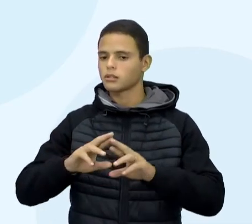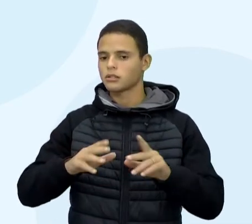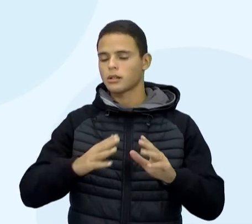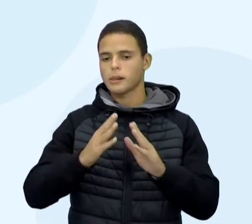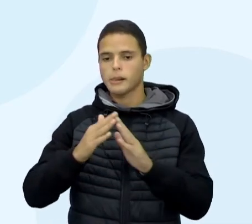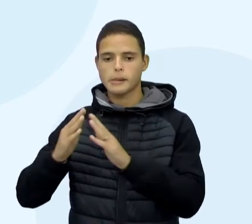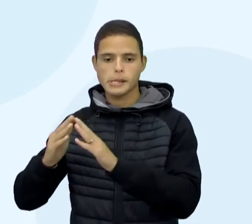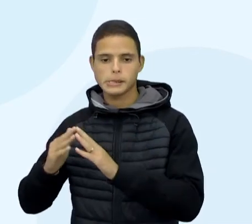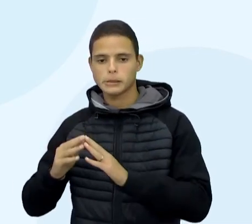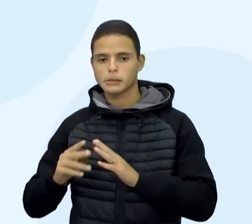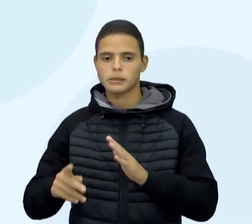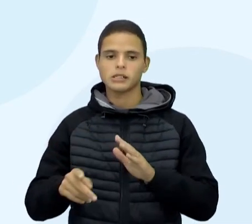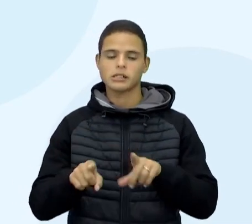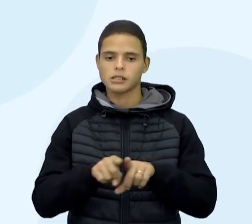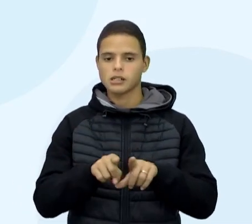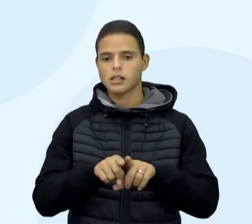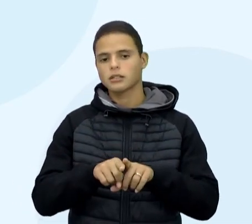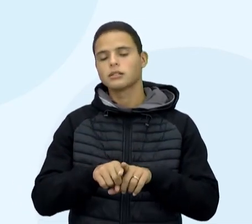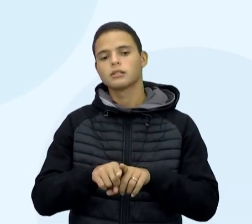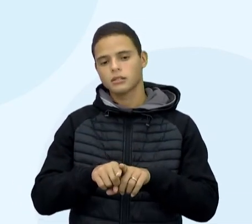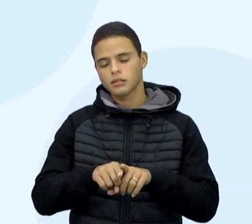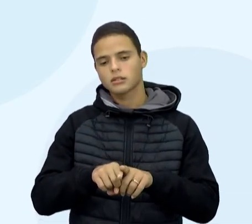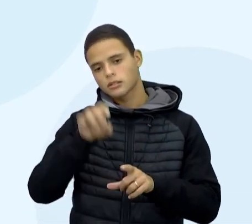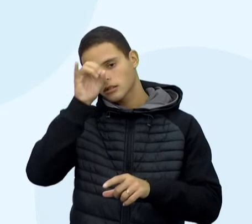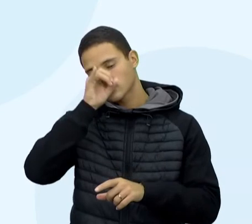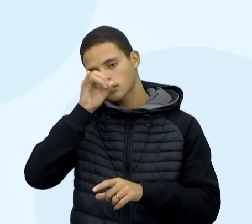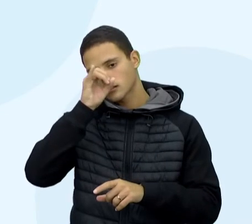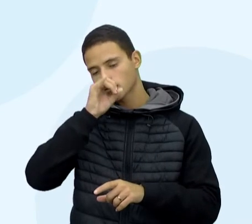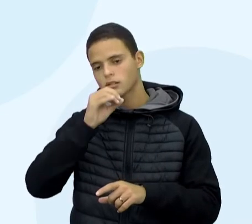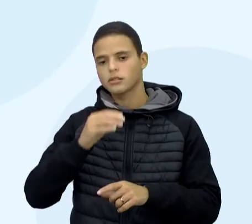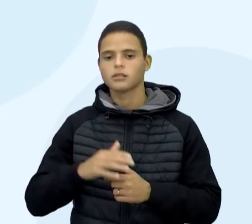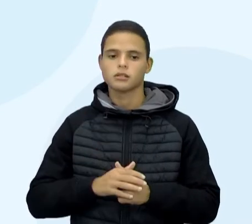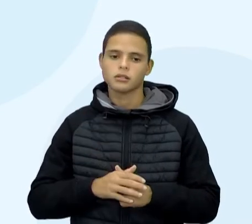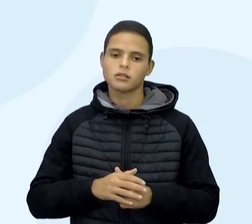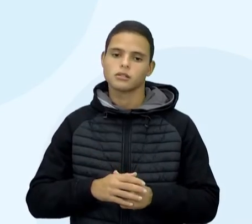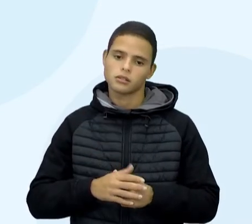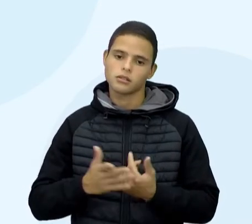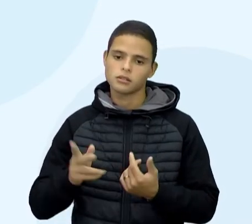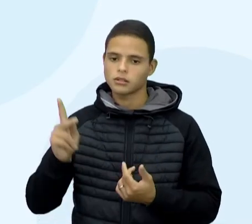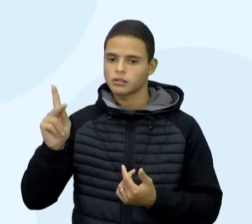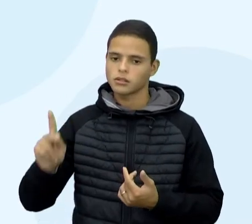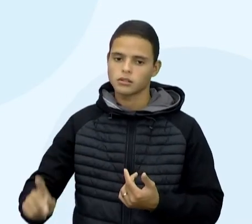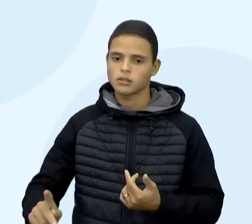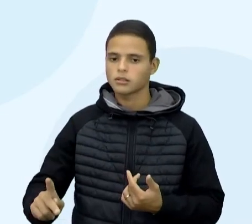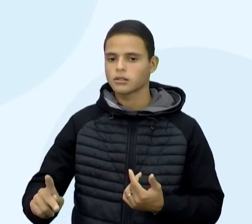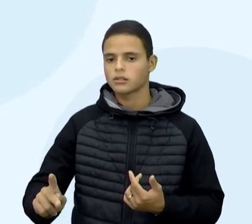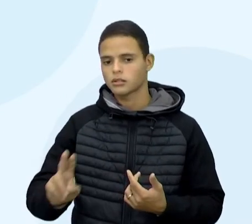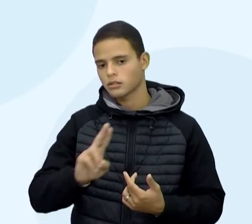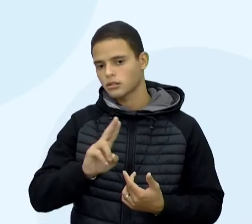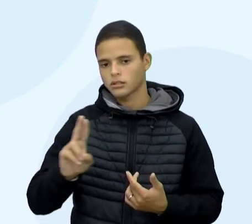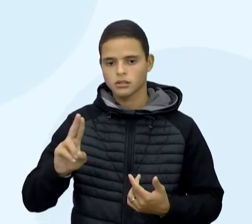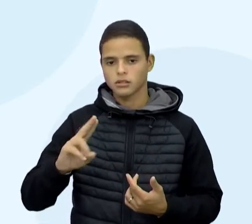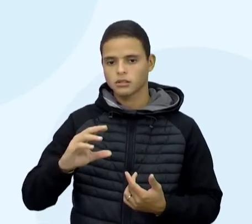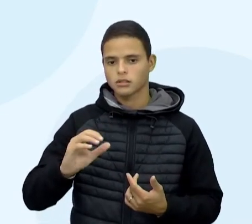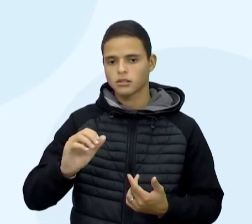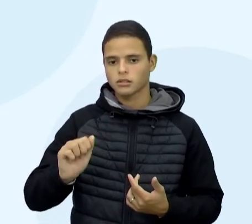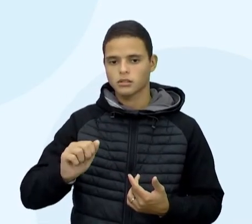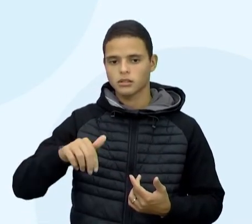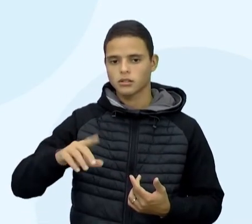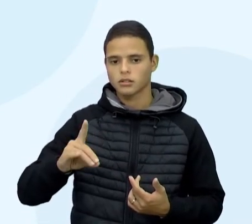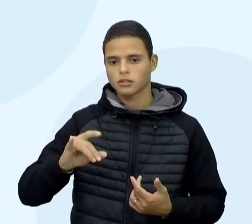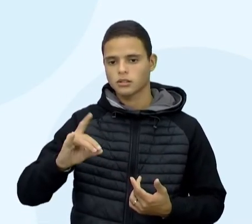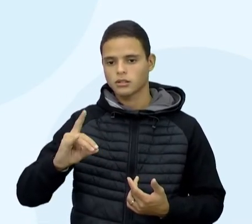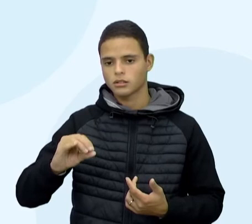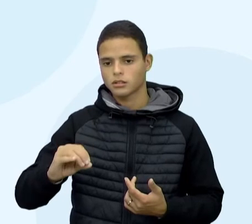eles o Cabeça de Porco. Então, o prefeito do Rio de Janeiro, ele tinha o nome, né, que